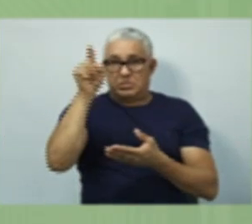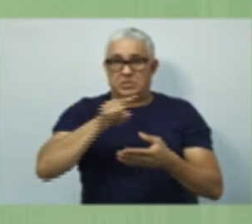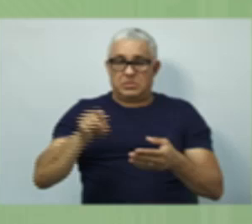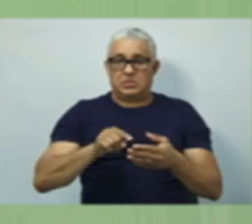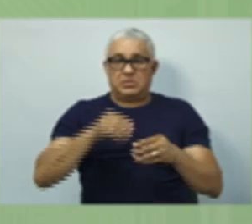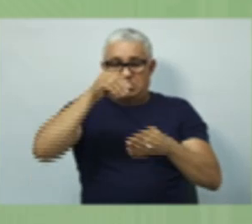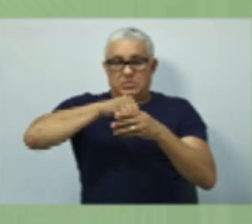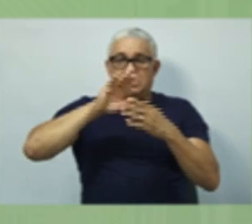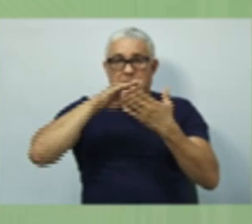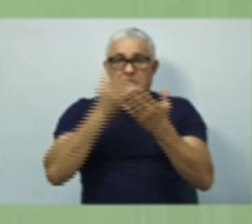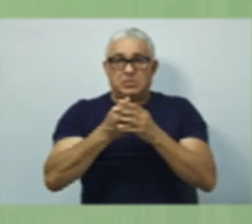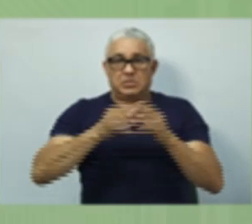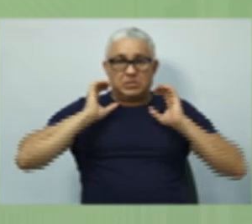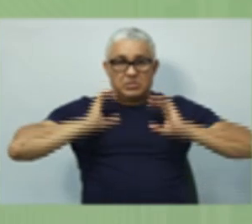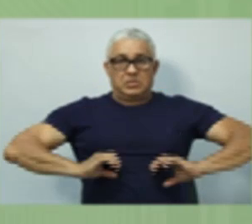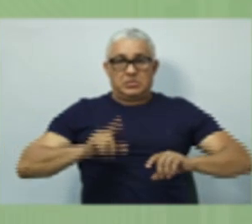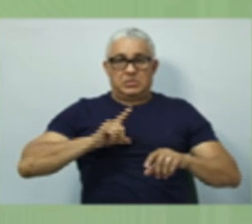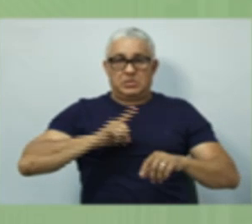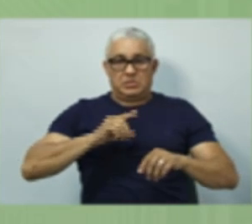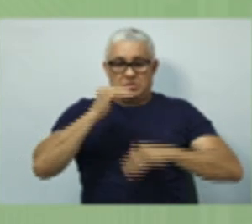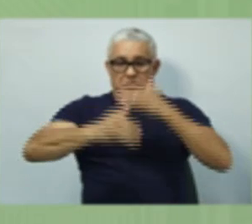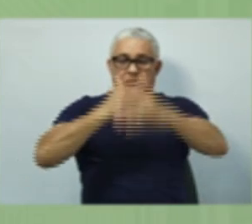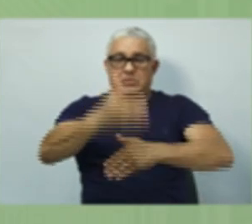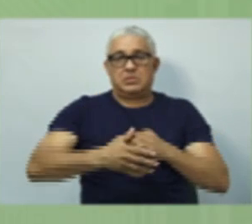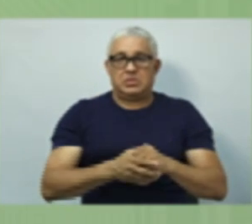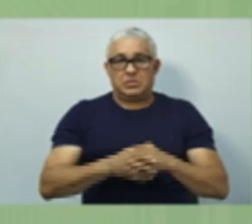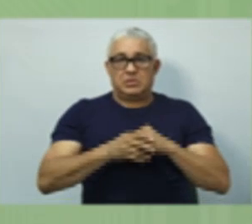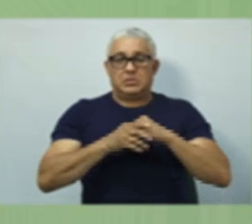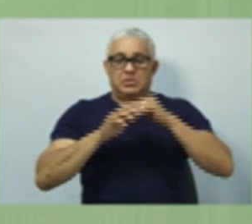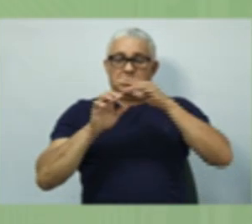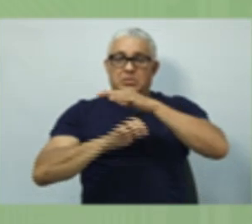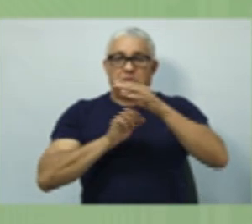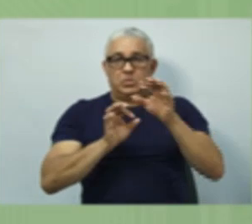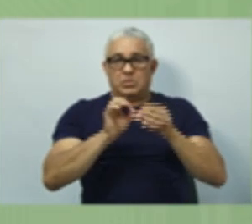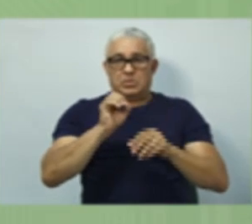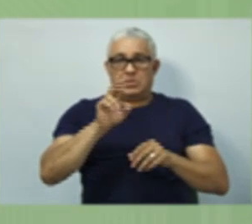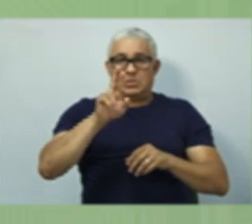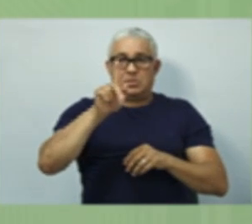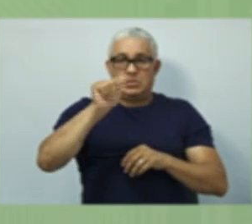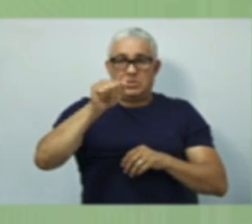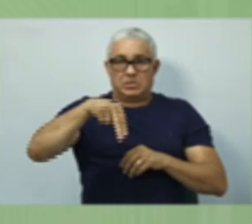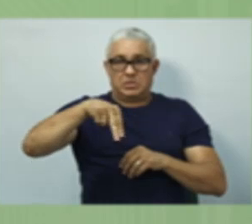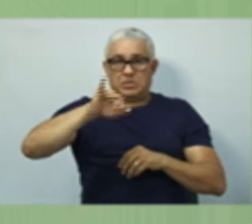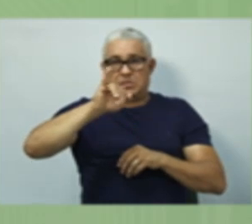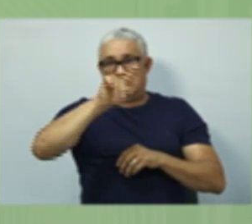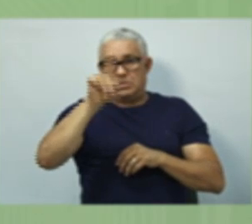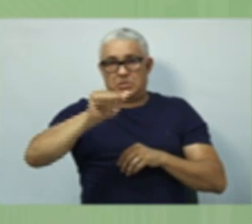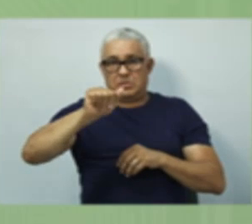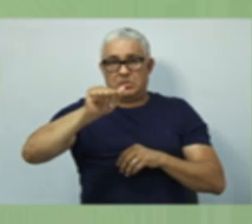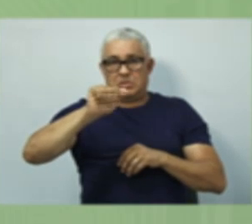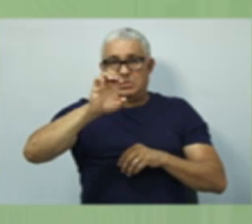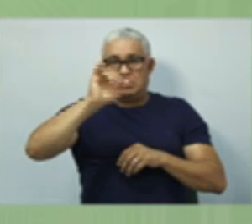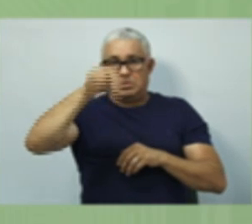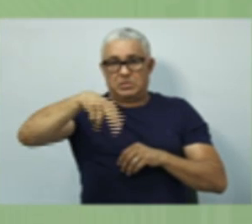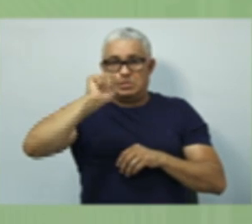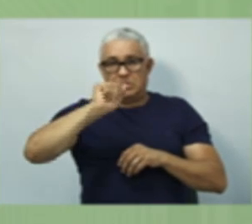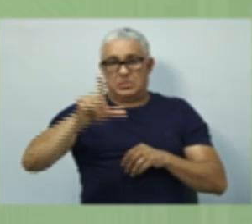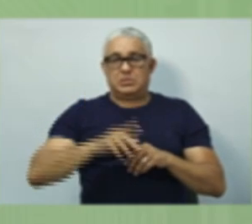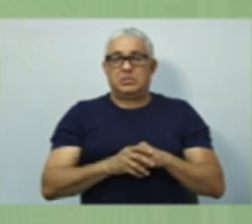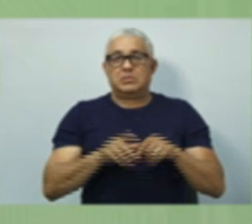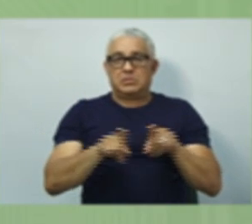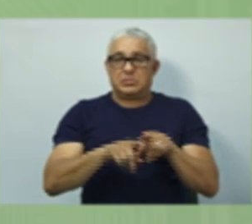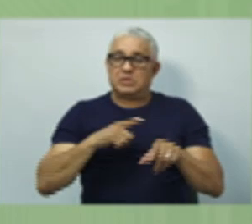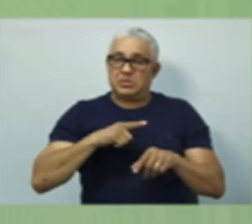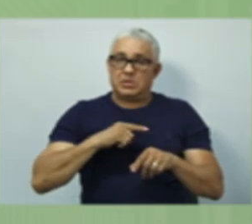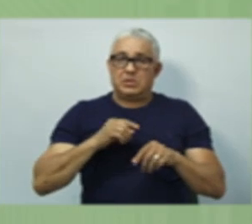comportamentais, nós temos o desenvolvimento organizacional, que a ênfase da escola